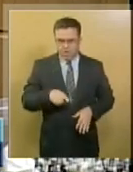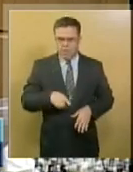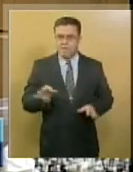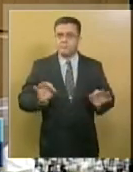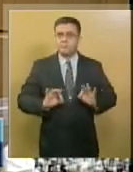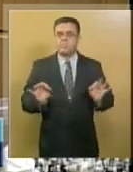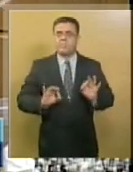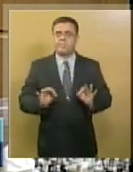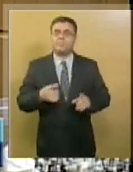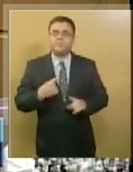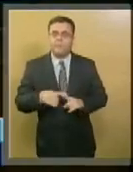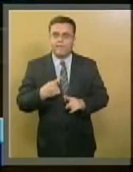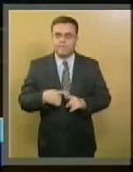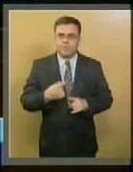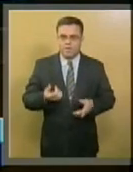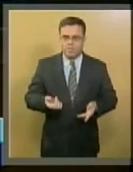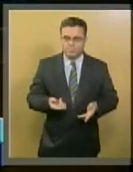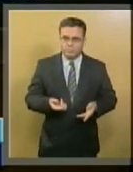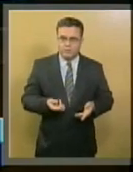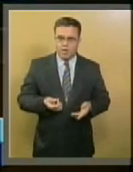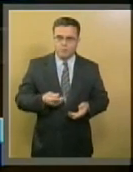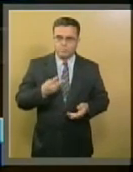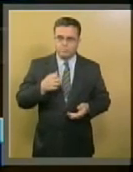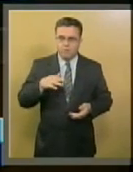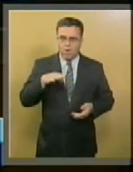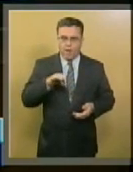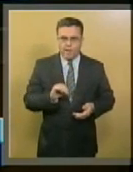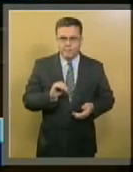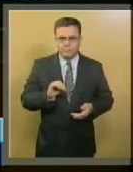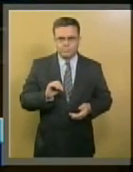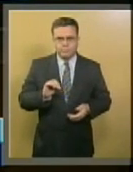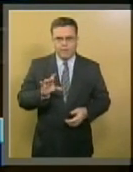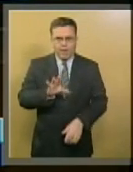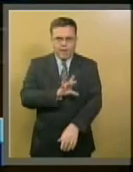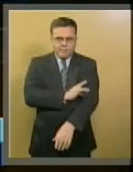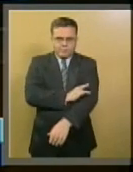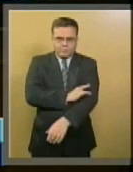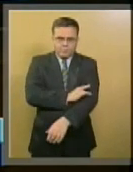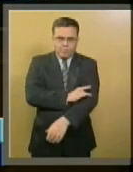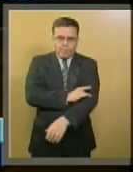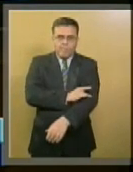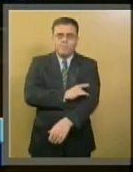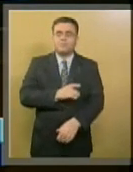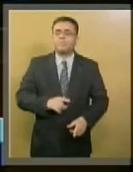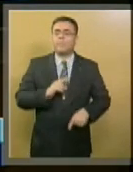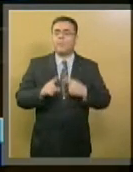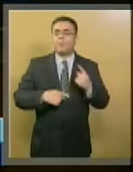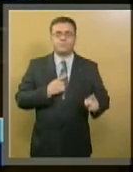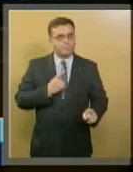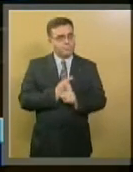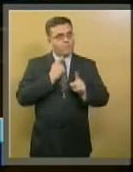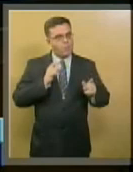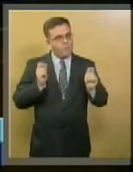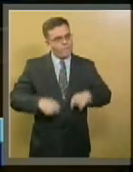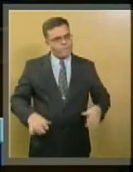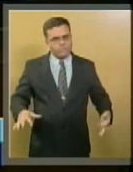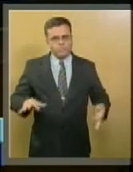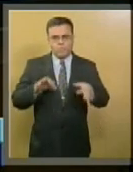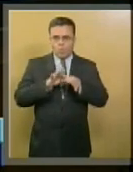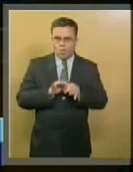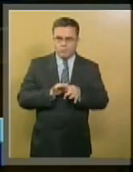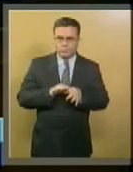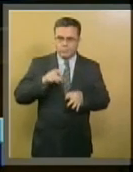Não, porque ele não está microchipado. Uma vez microchipado, temos como fazer o link entre